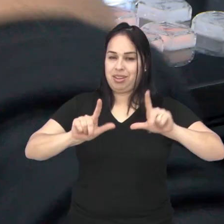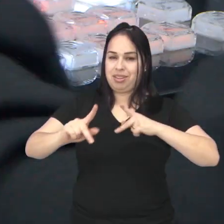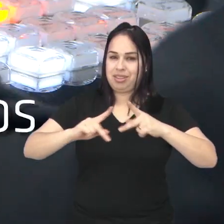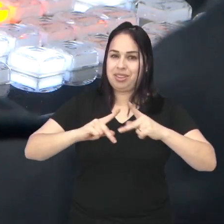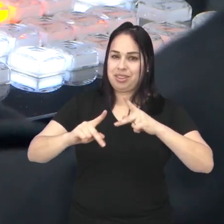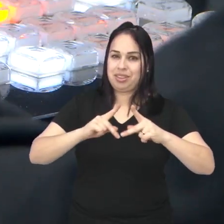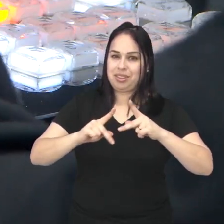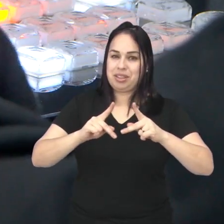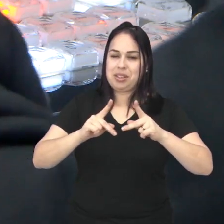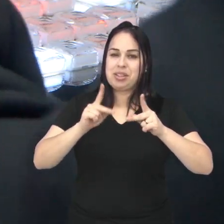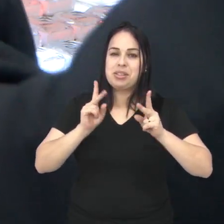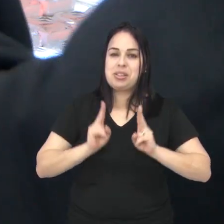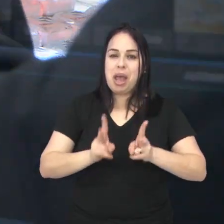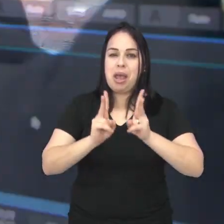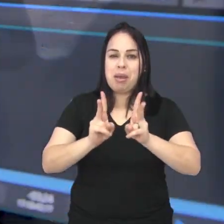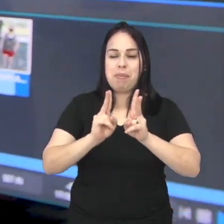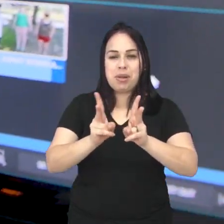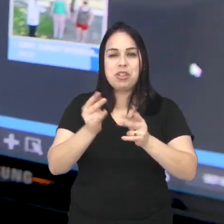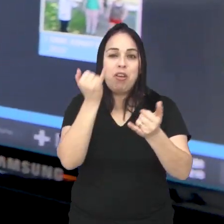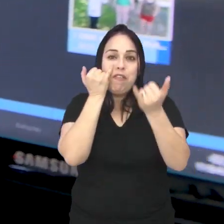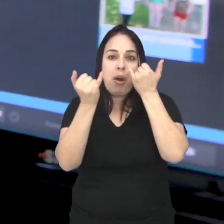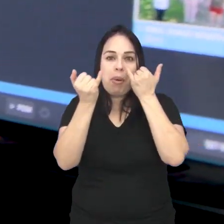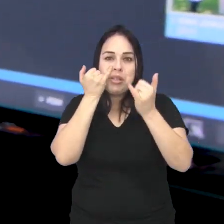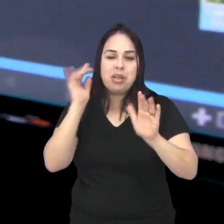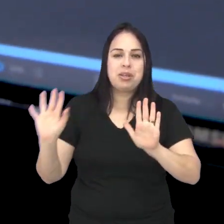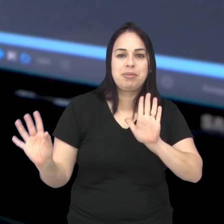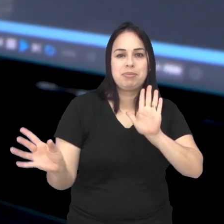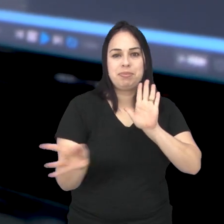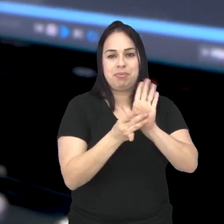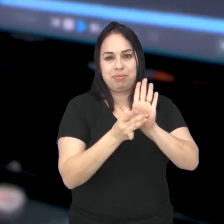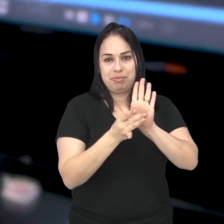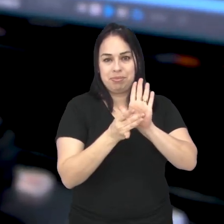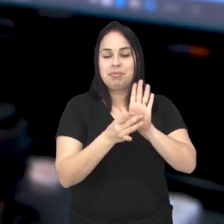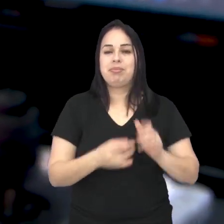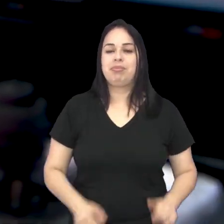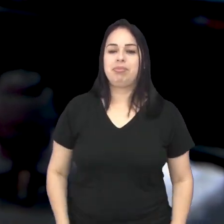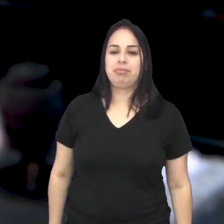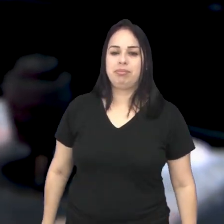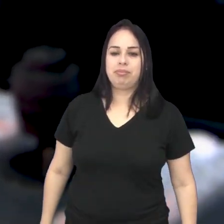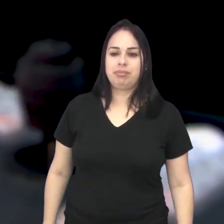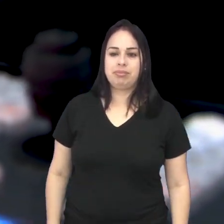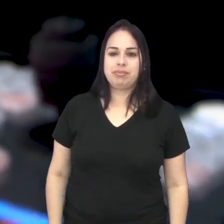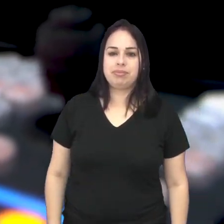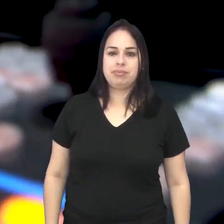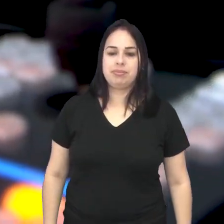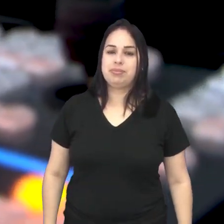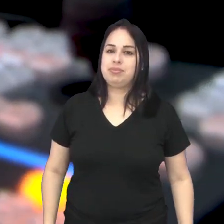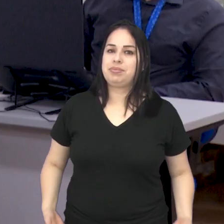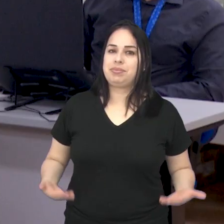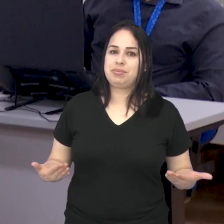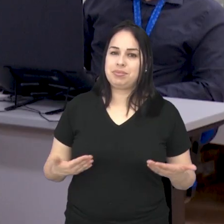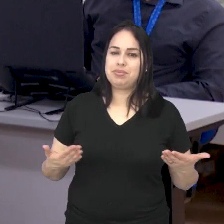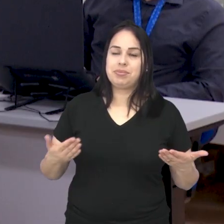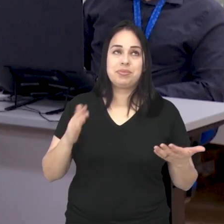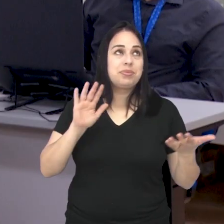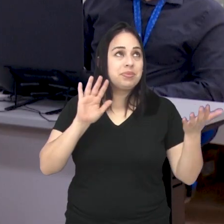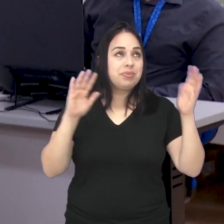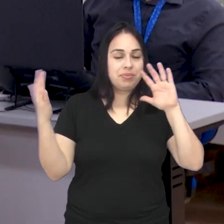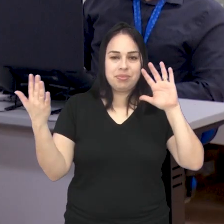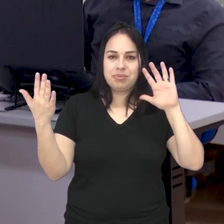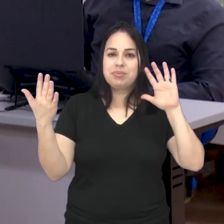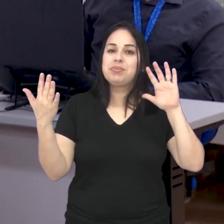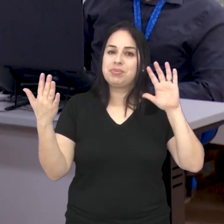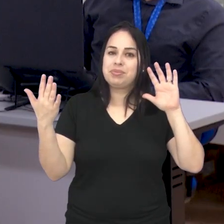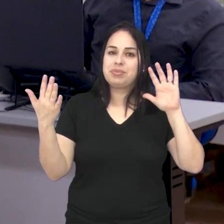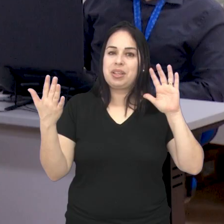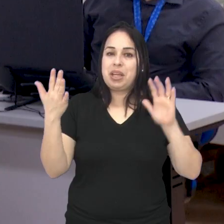Câmara de São José mantendo o compromisso de te informar com transparência e cidadania. E agora a gente vê como fica o